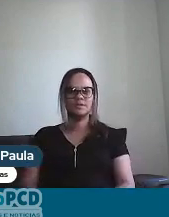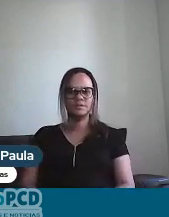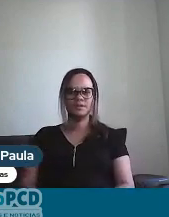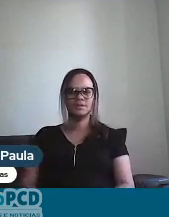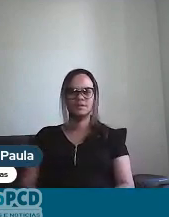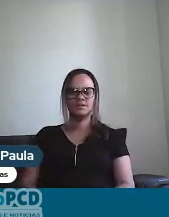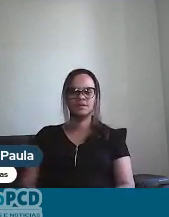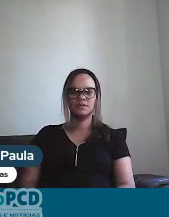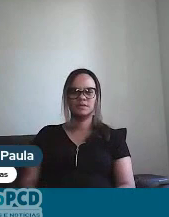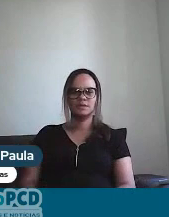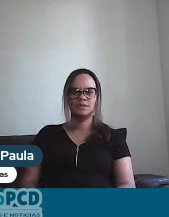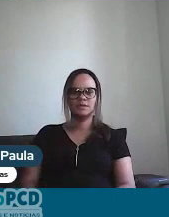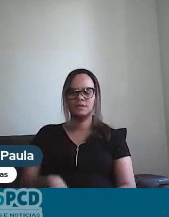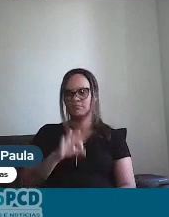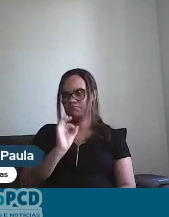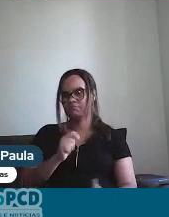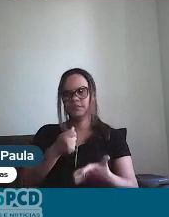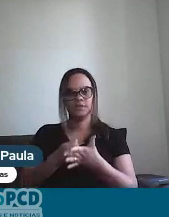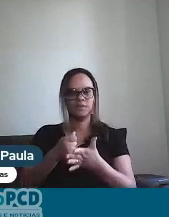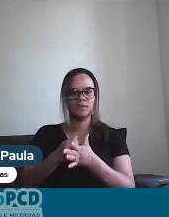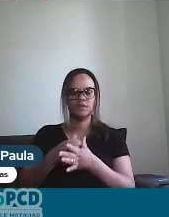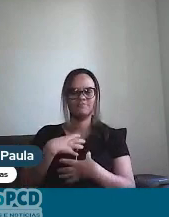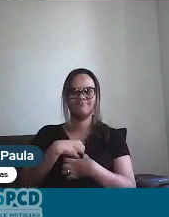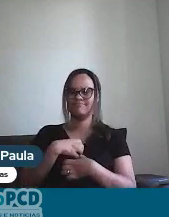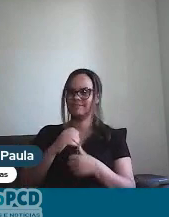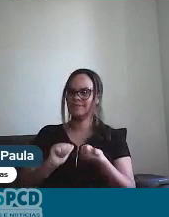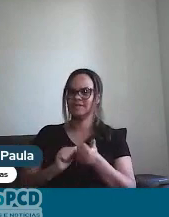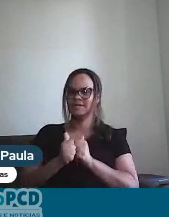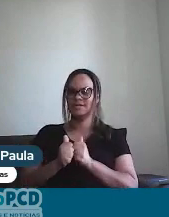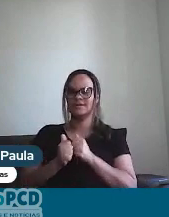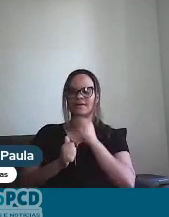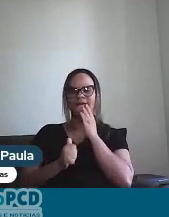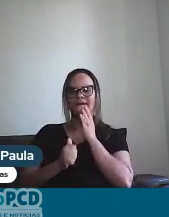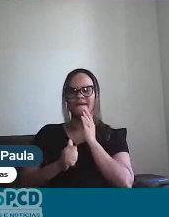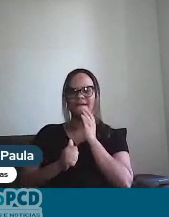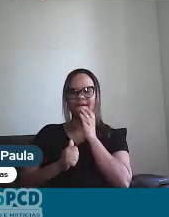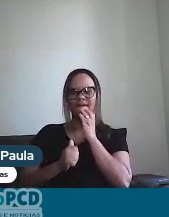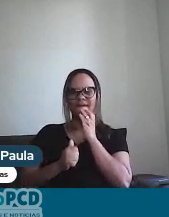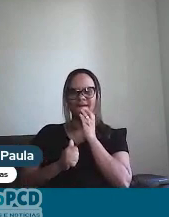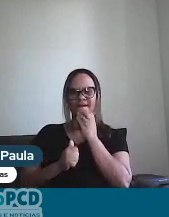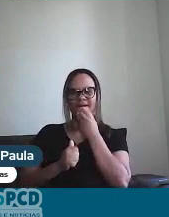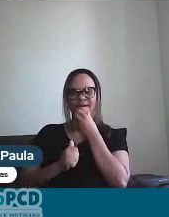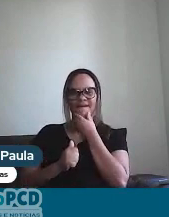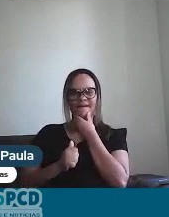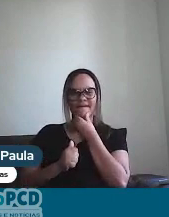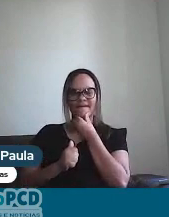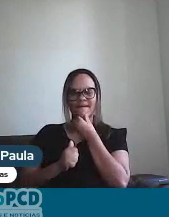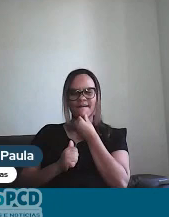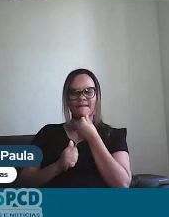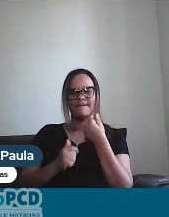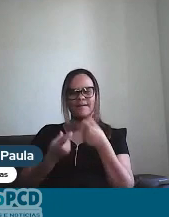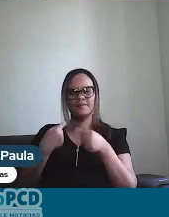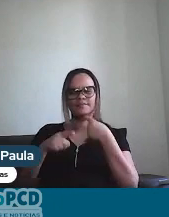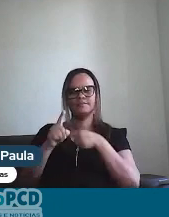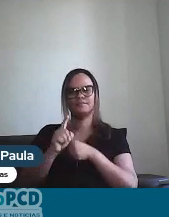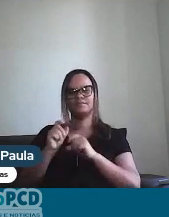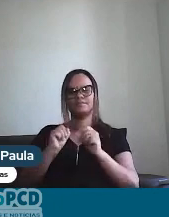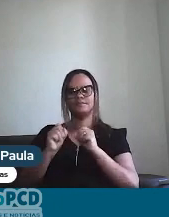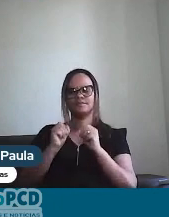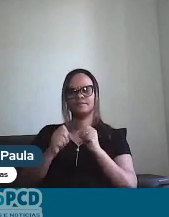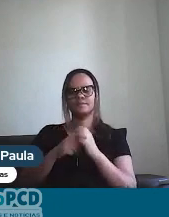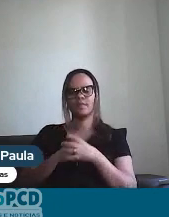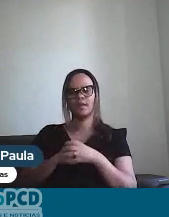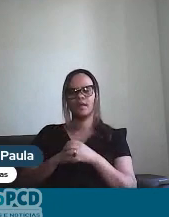né? Ele não está sendo aplicado da maneira adequada. E ainda tem essa complementação só corporal, que vai gerar o quê?